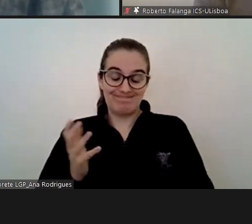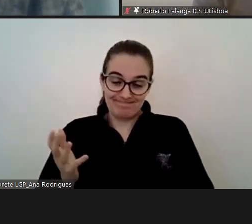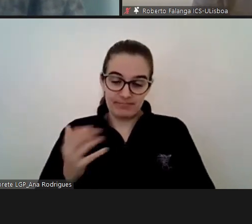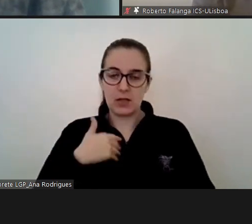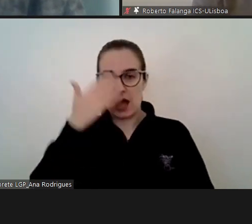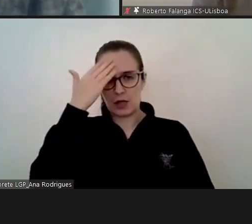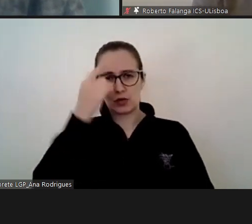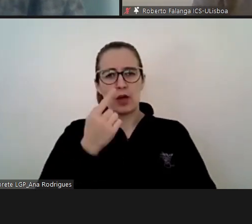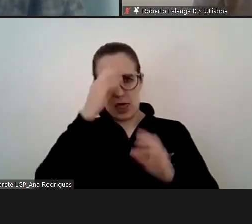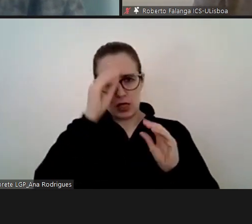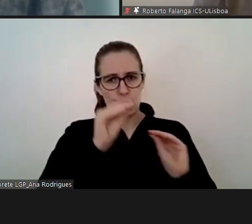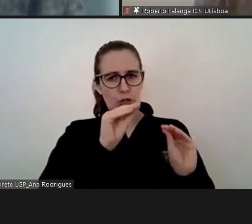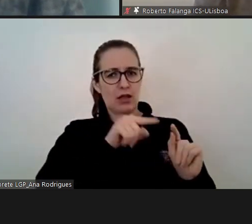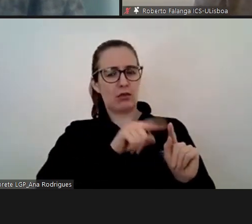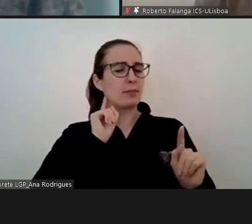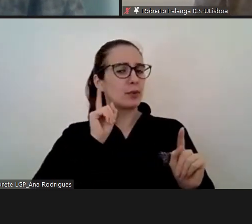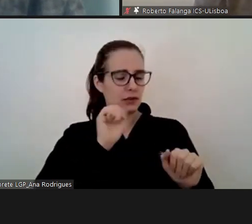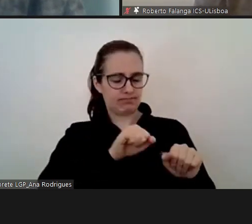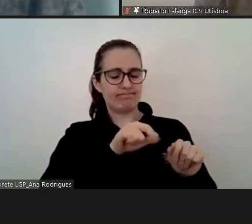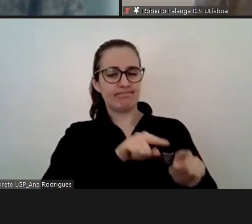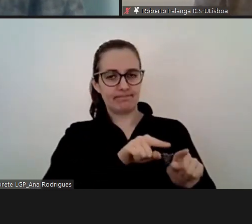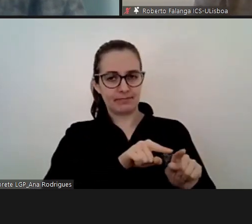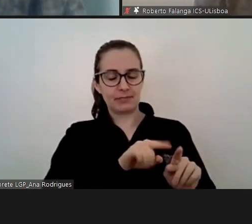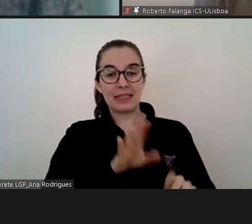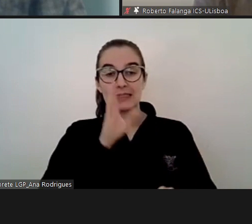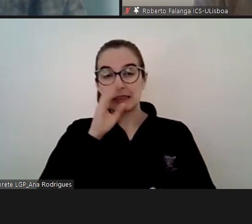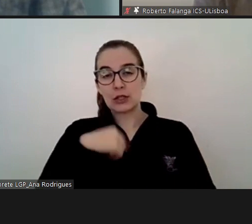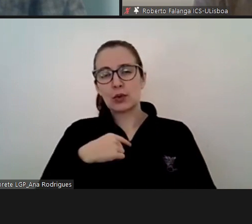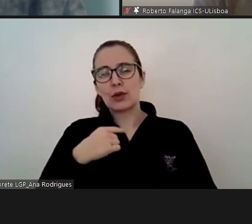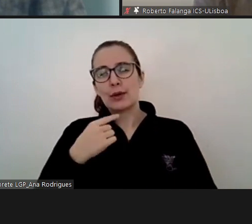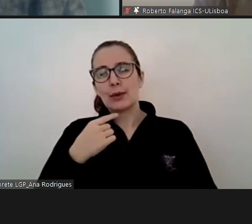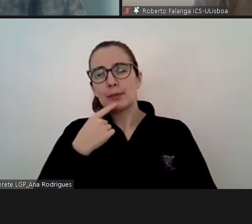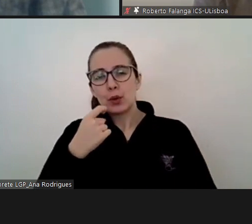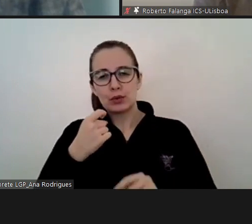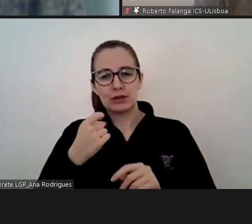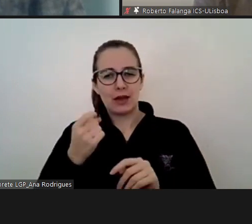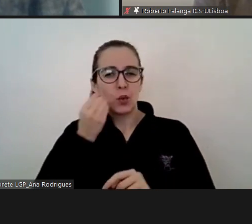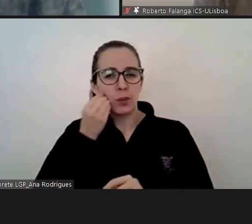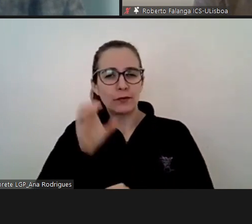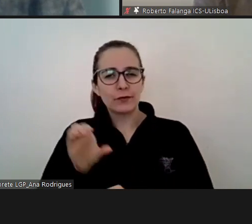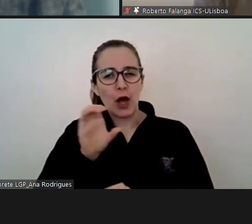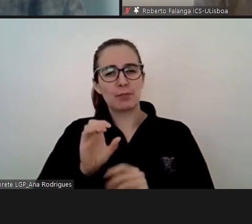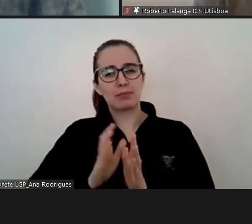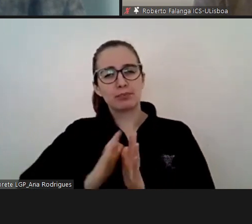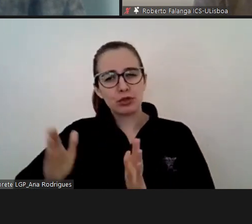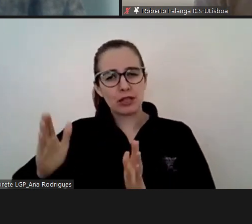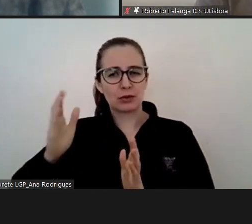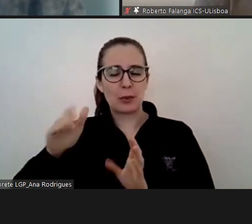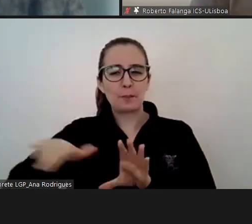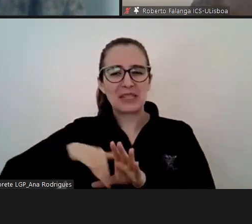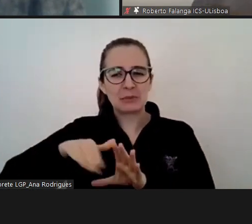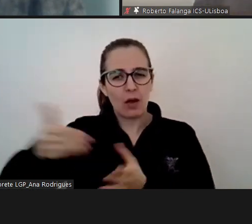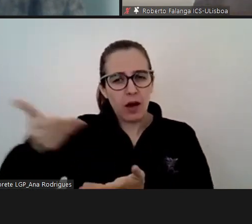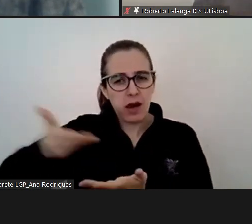educação é uma coisa importante, mas haver um processo de participação, precisamente, sobre isso, também é